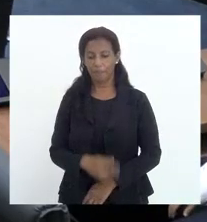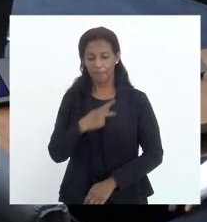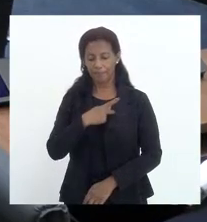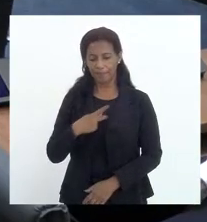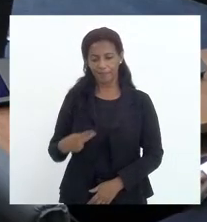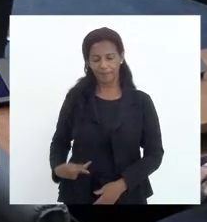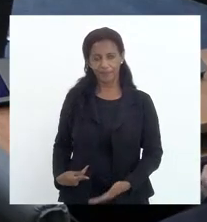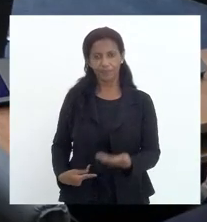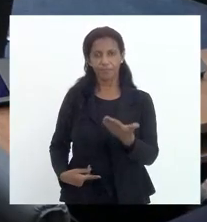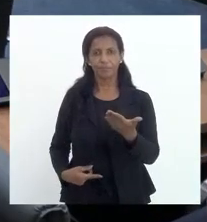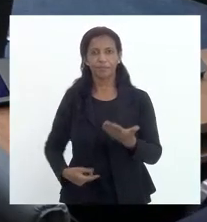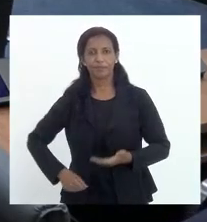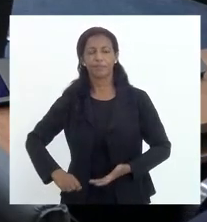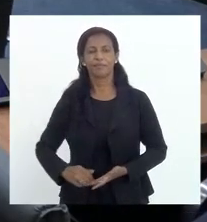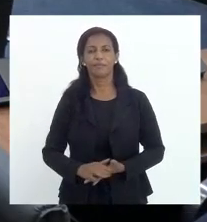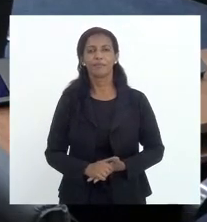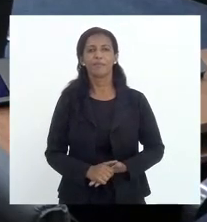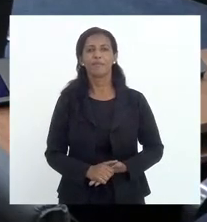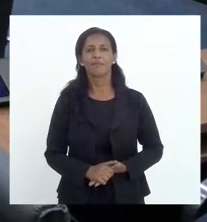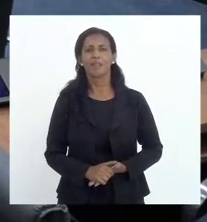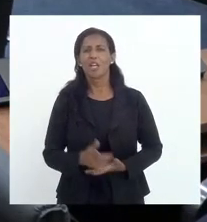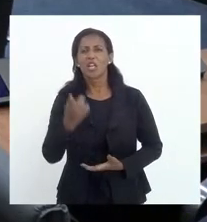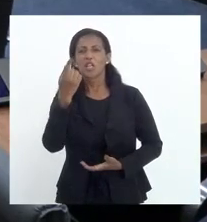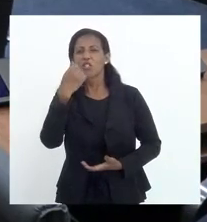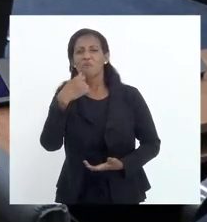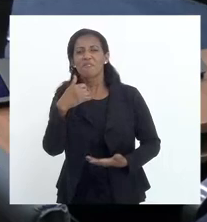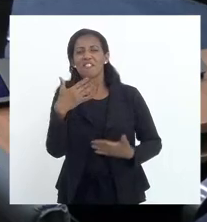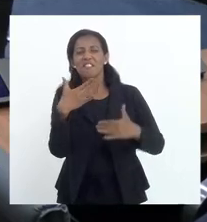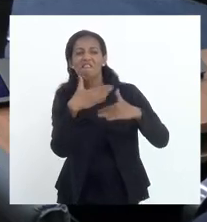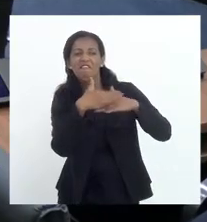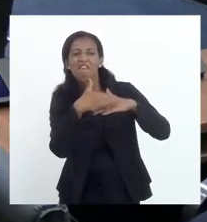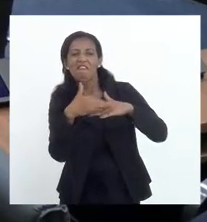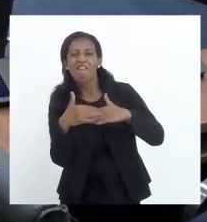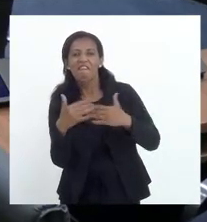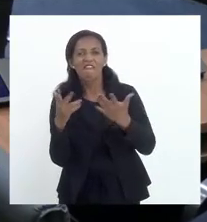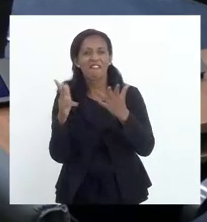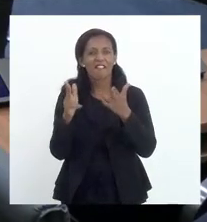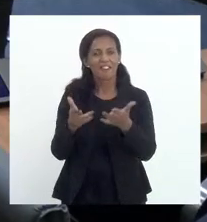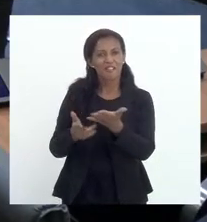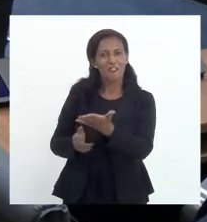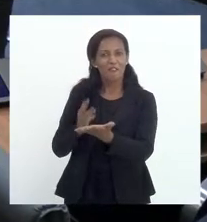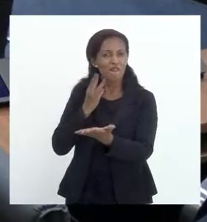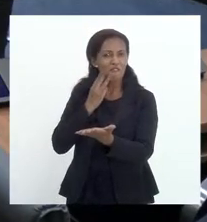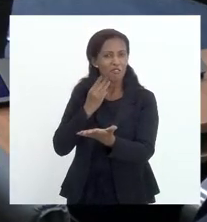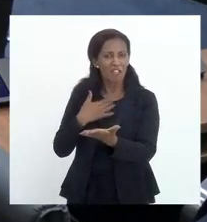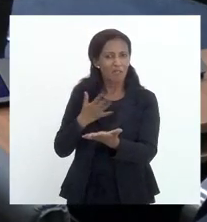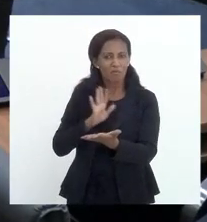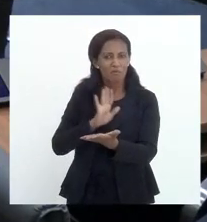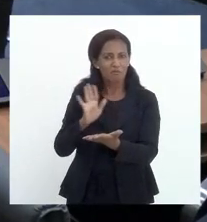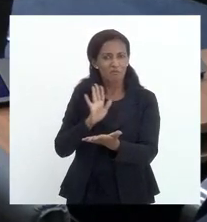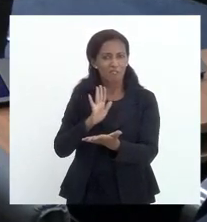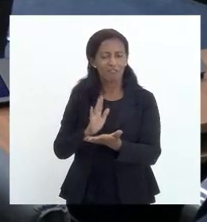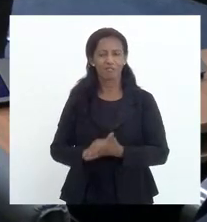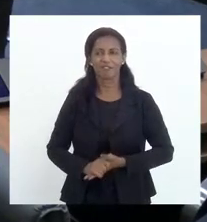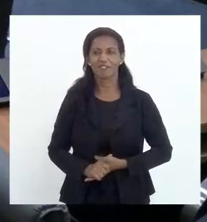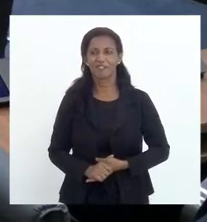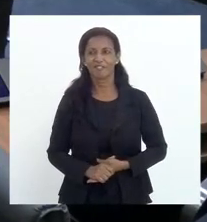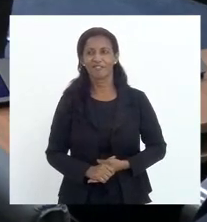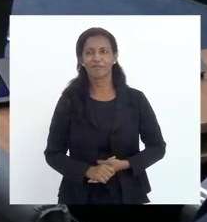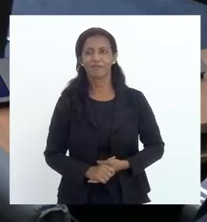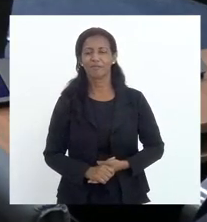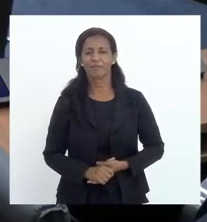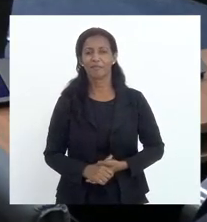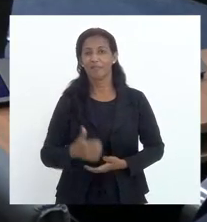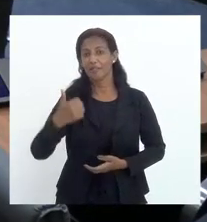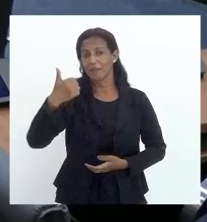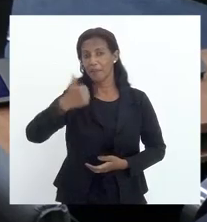Presidente, não precisa ser tão generoso como o senhor foi, como Vossa Excelência foi com o Valdec, não, mas só mais um pouquinho. Mas,